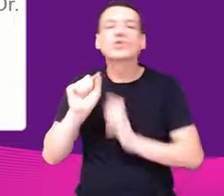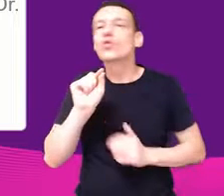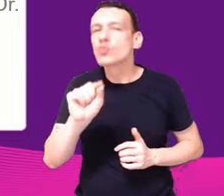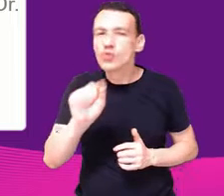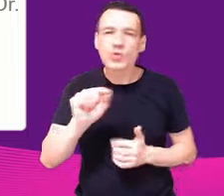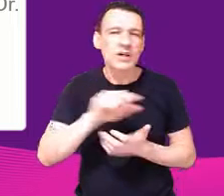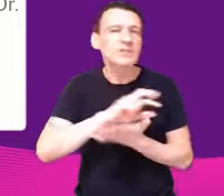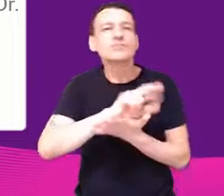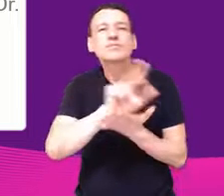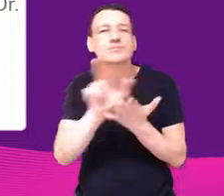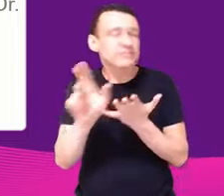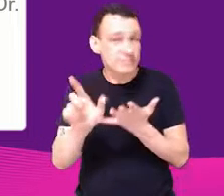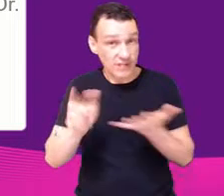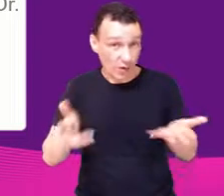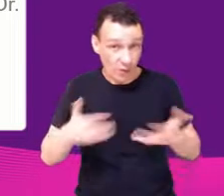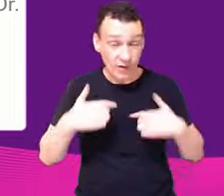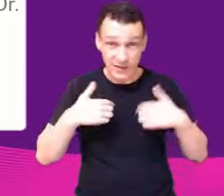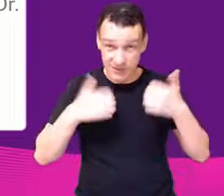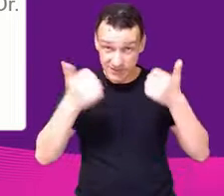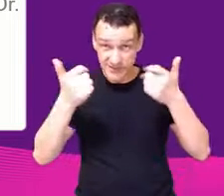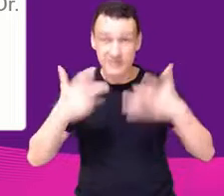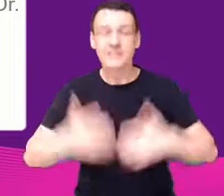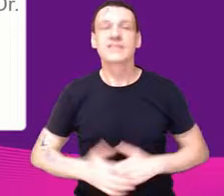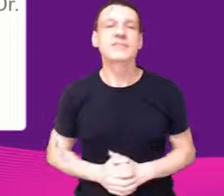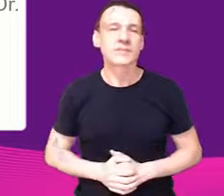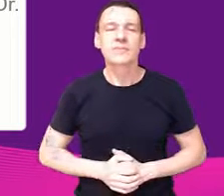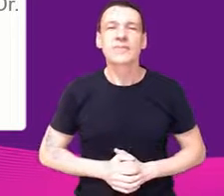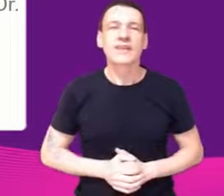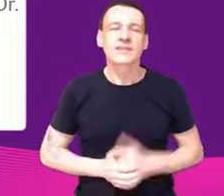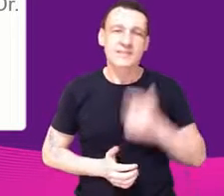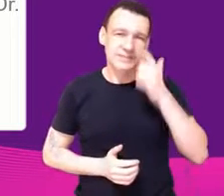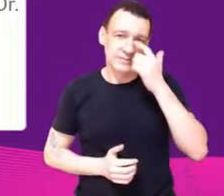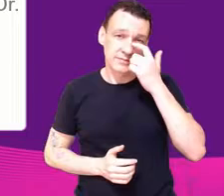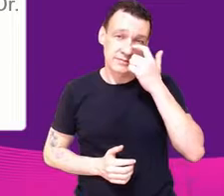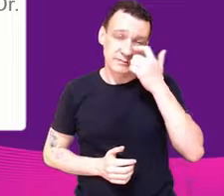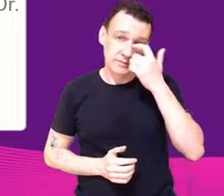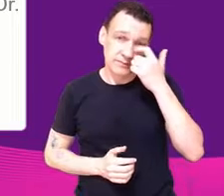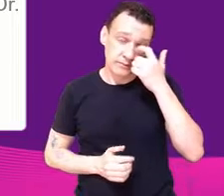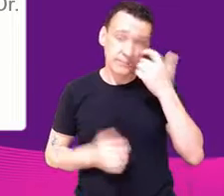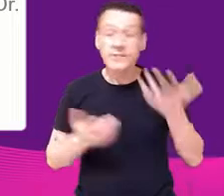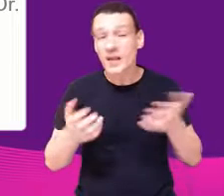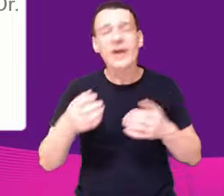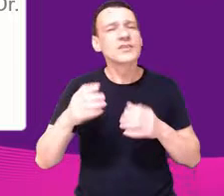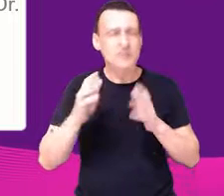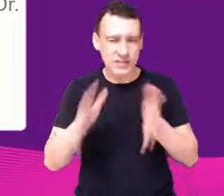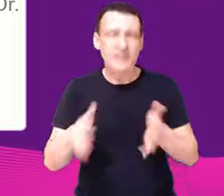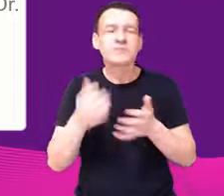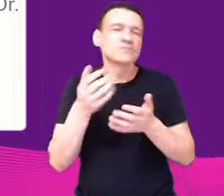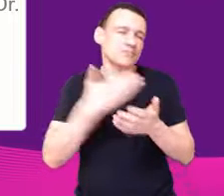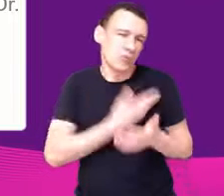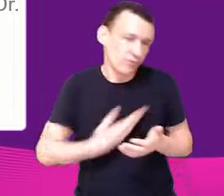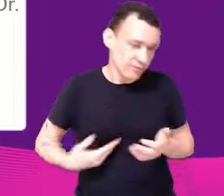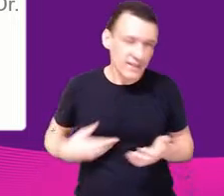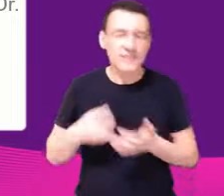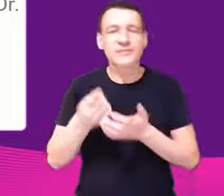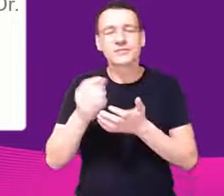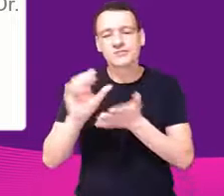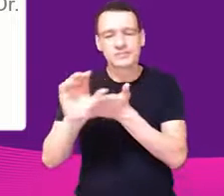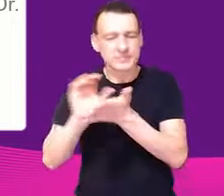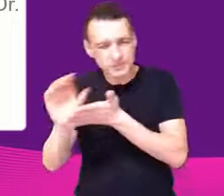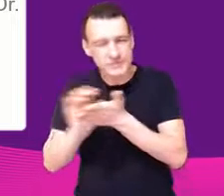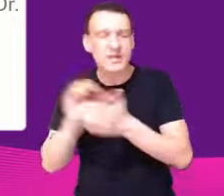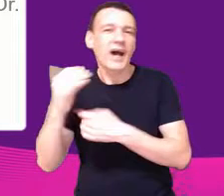né, foi viabilizada por múltiplas fontes de financiamento público ou